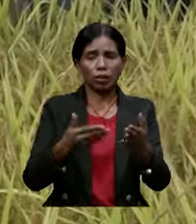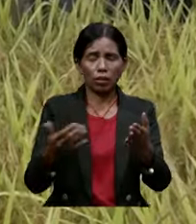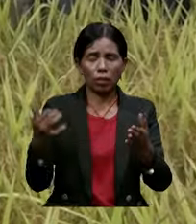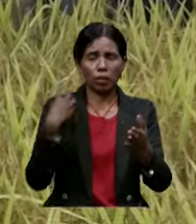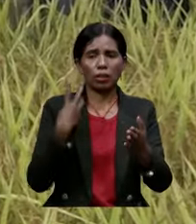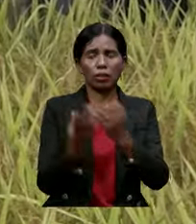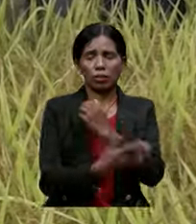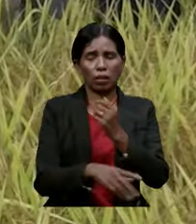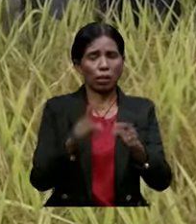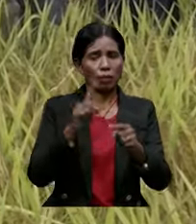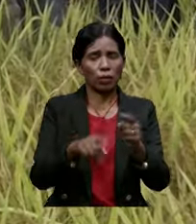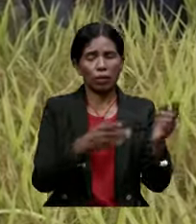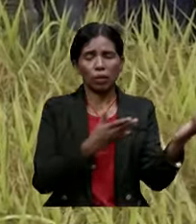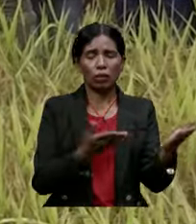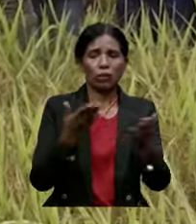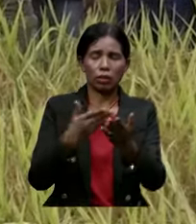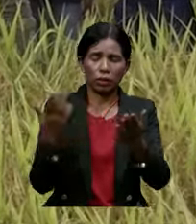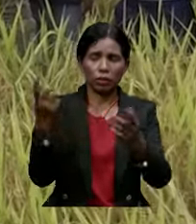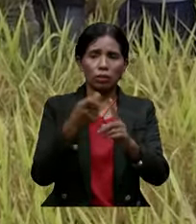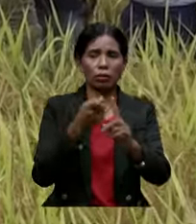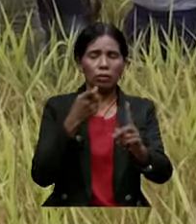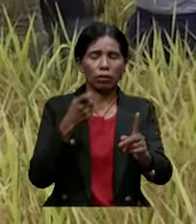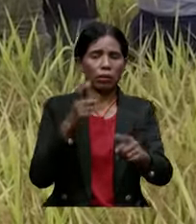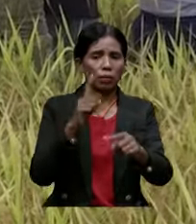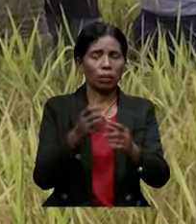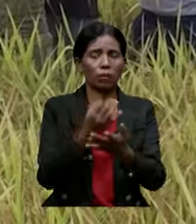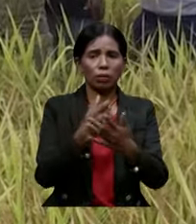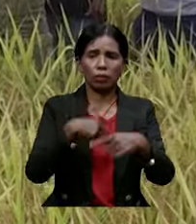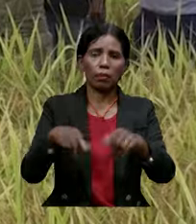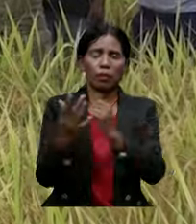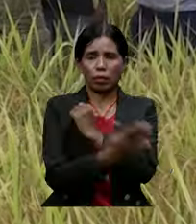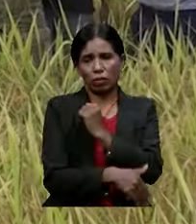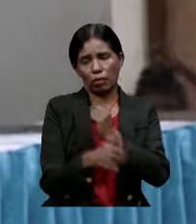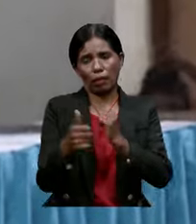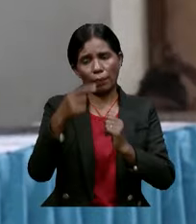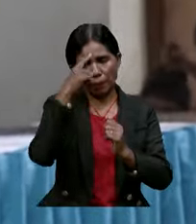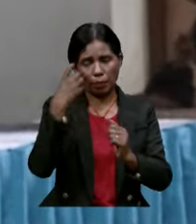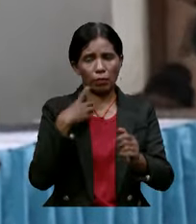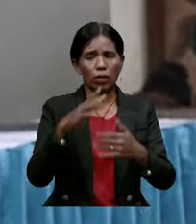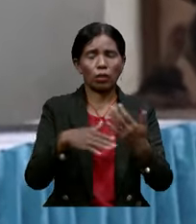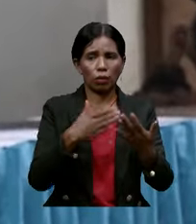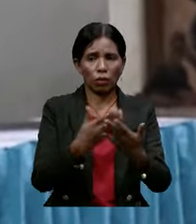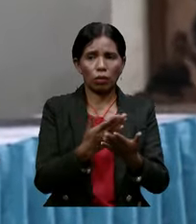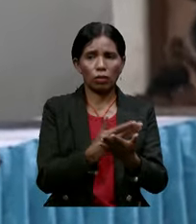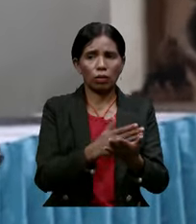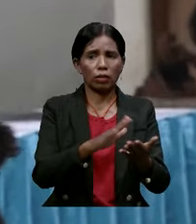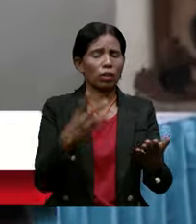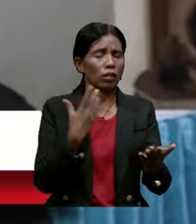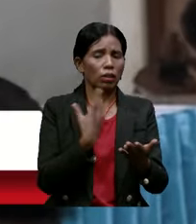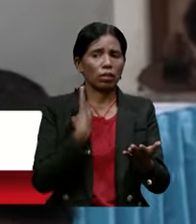sasang importação no ha menos sirkulasang osan ba railiur. Também tu só se bota, tu agora nem só se bota o